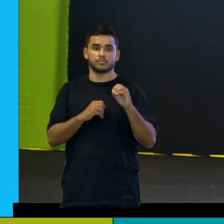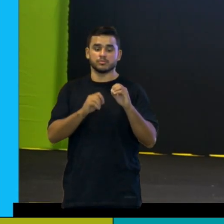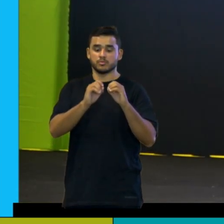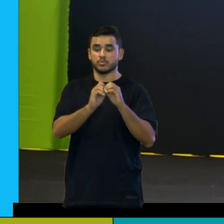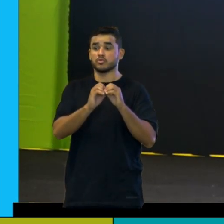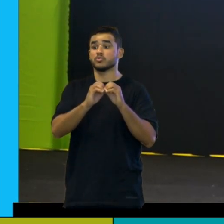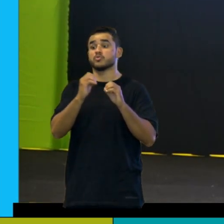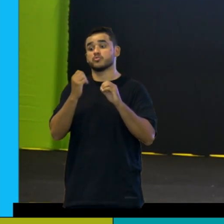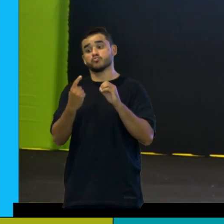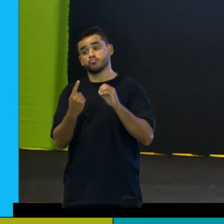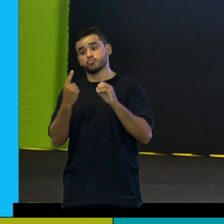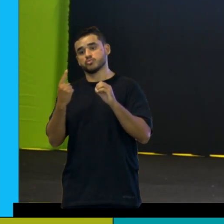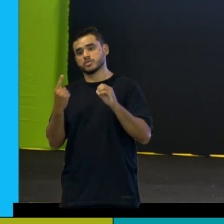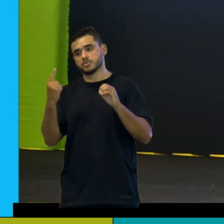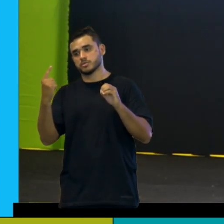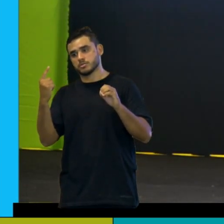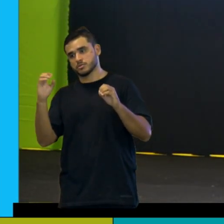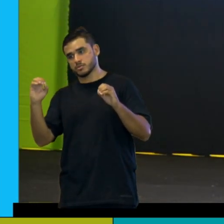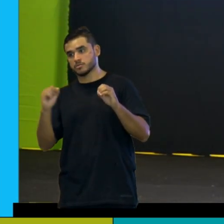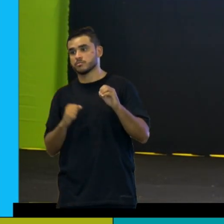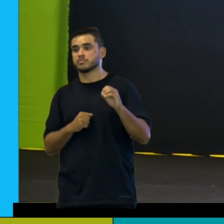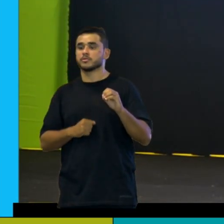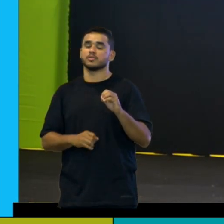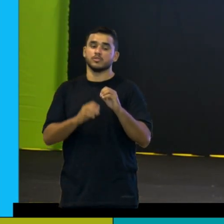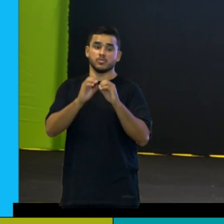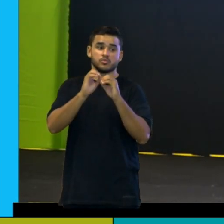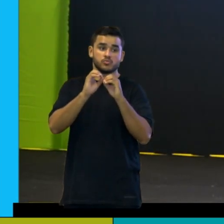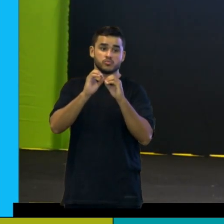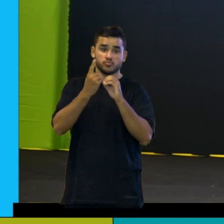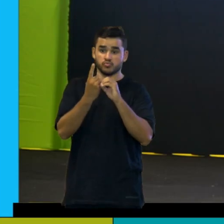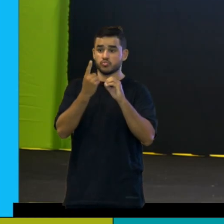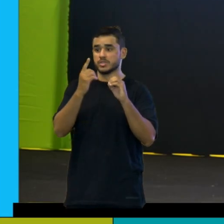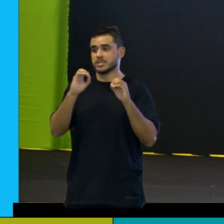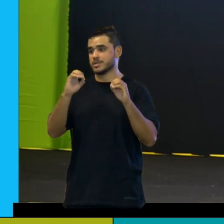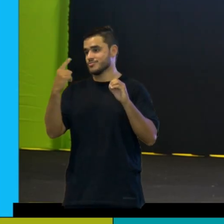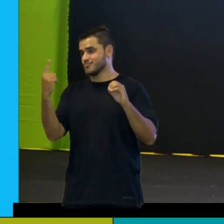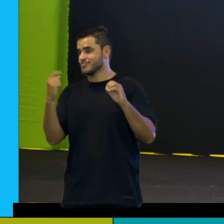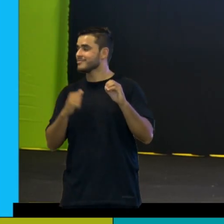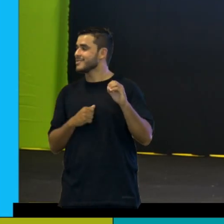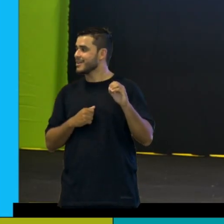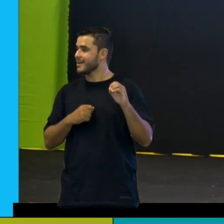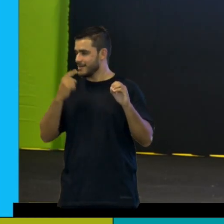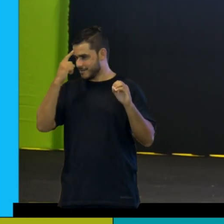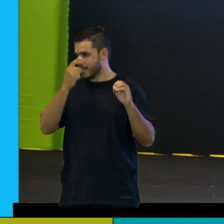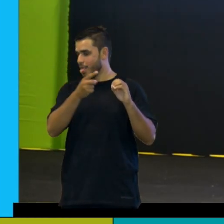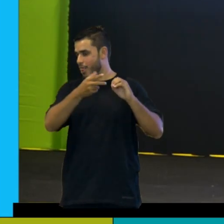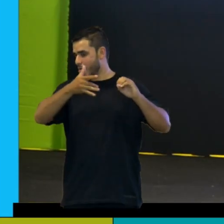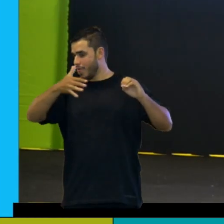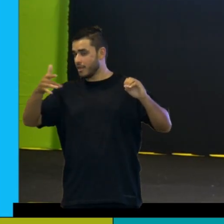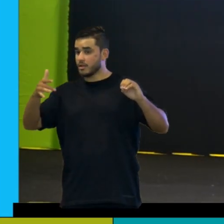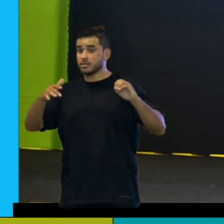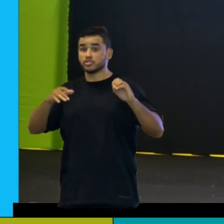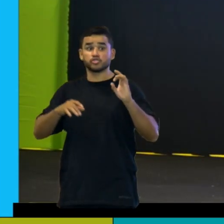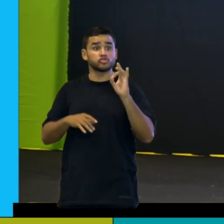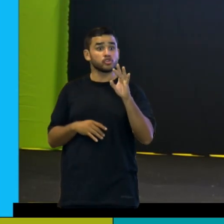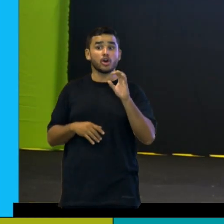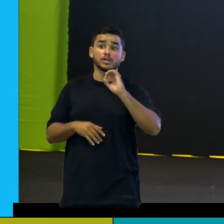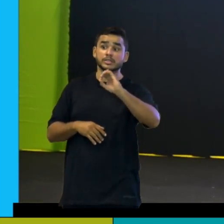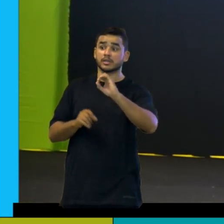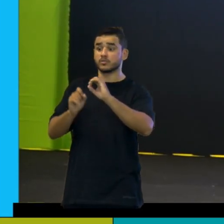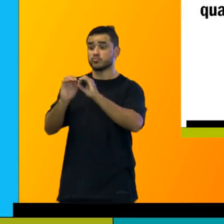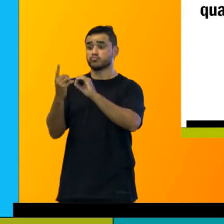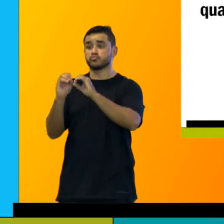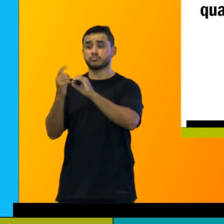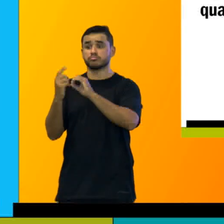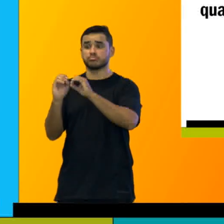0. 1, 0, 1. E aí você vai formando só números com zeros e uns. É mais ou menos isso. Volta para a